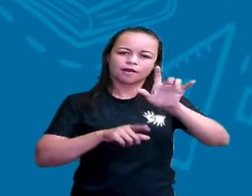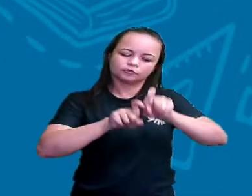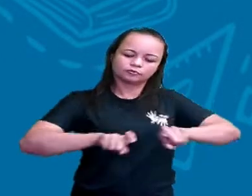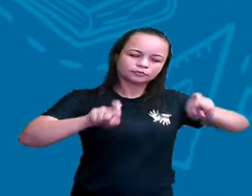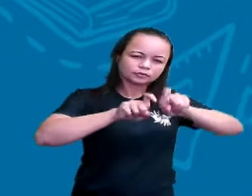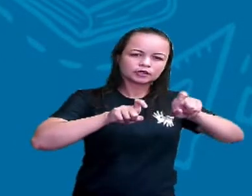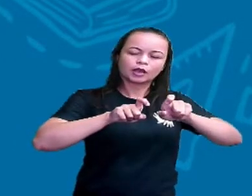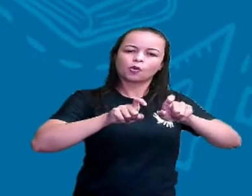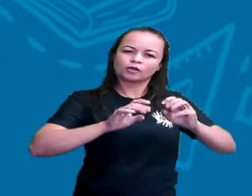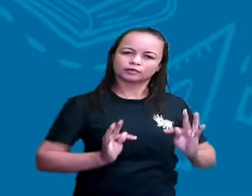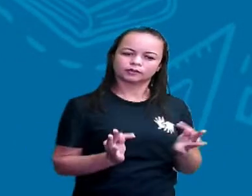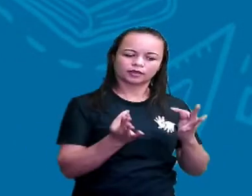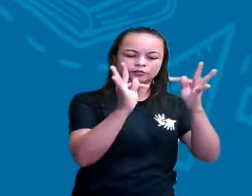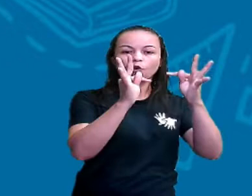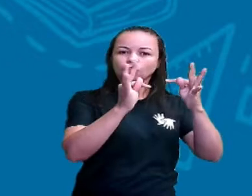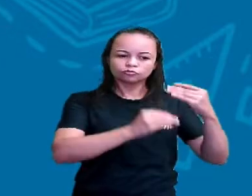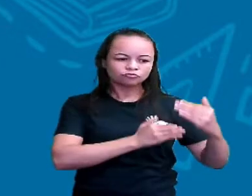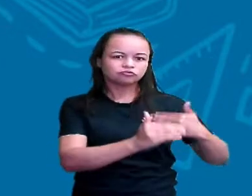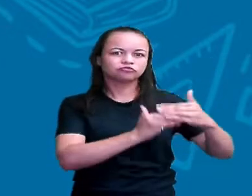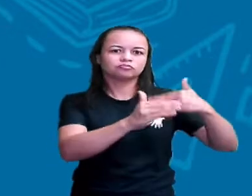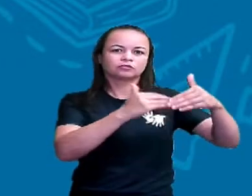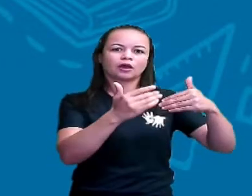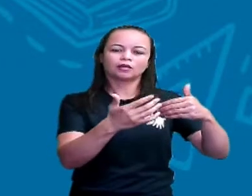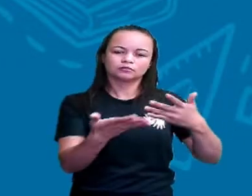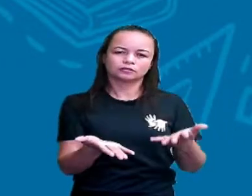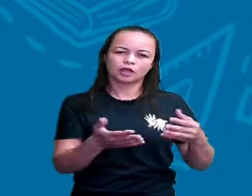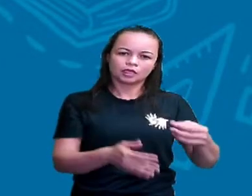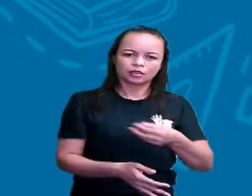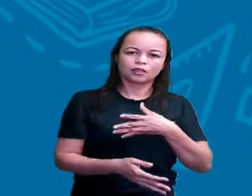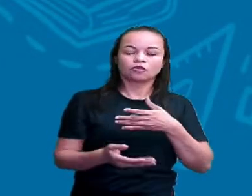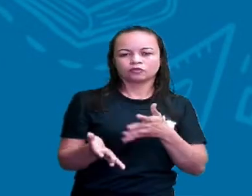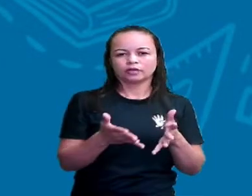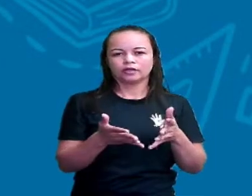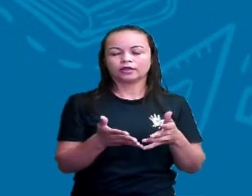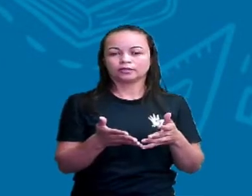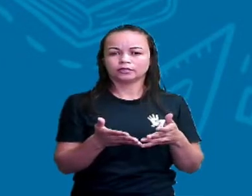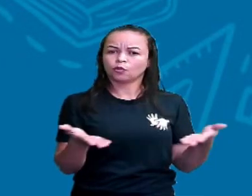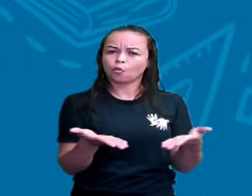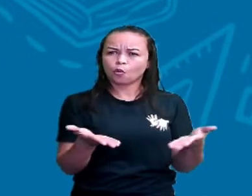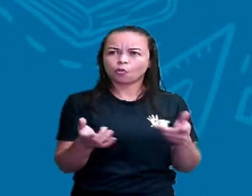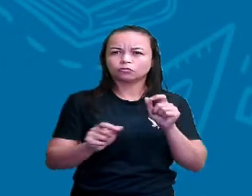das tecnologias, né, avançando para as tecnologias digitais, que permitem a gente